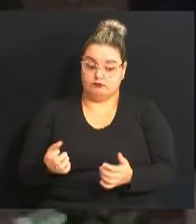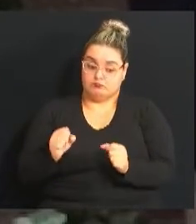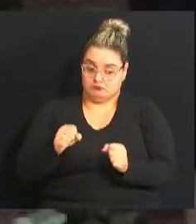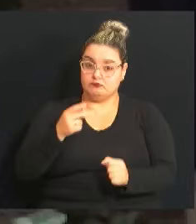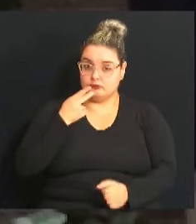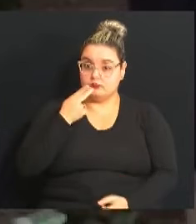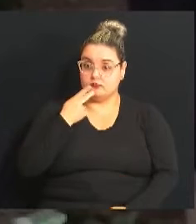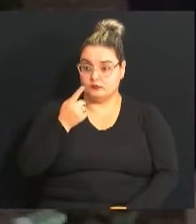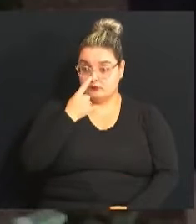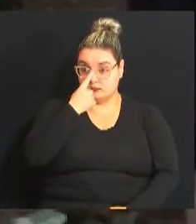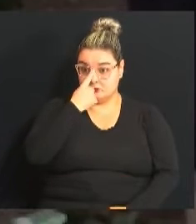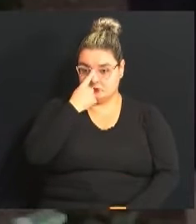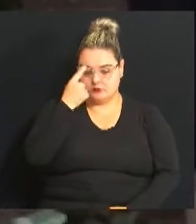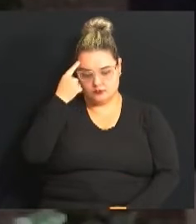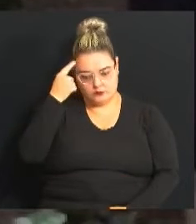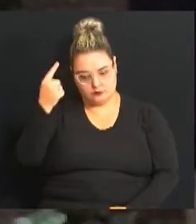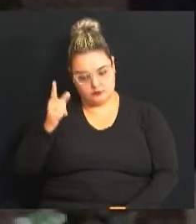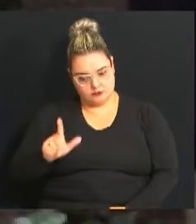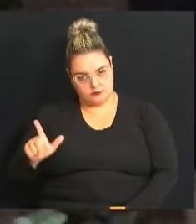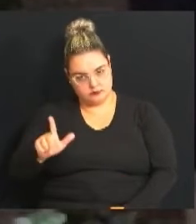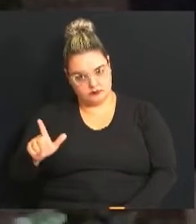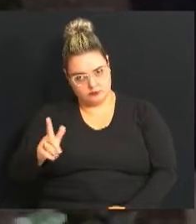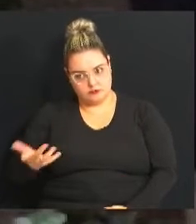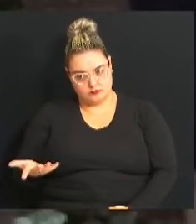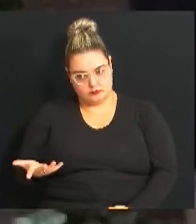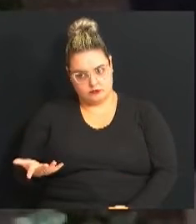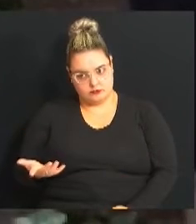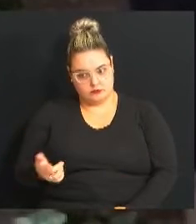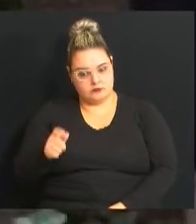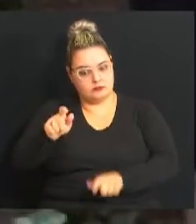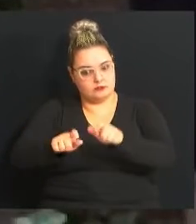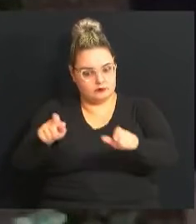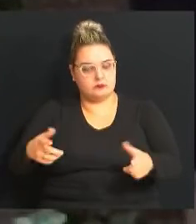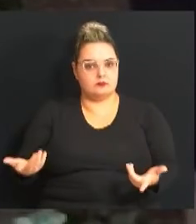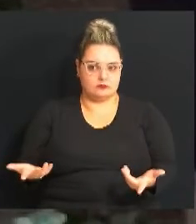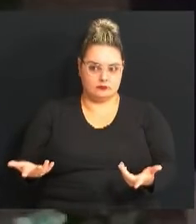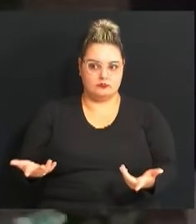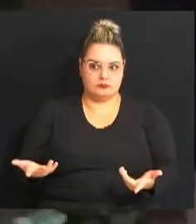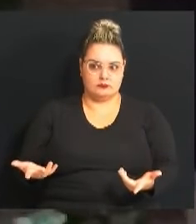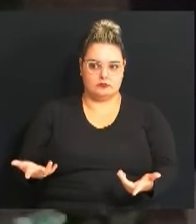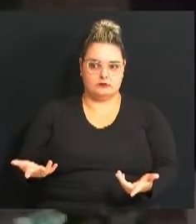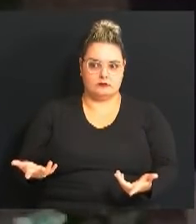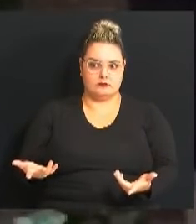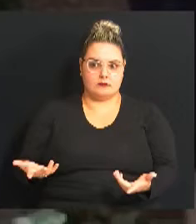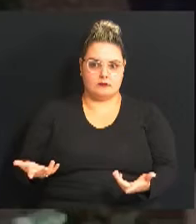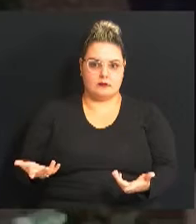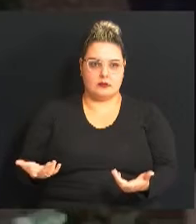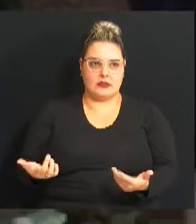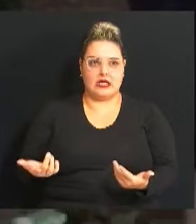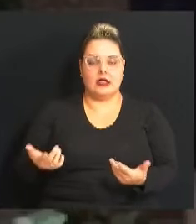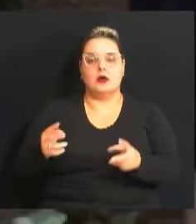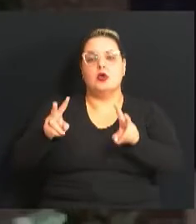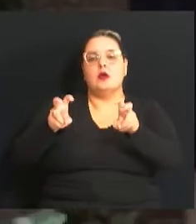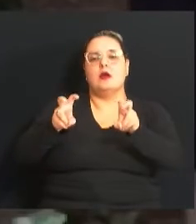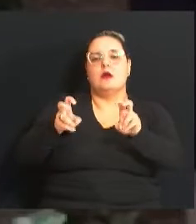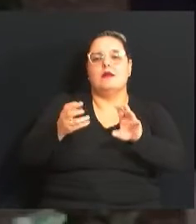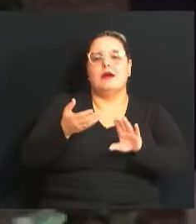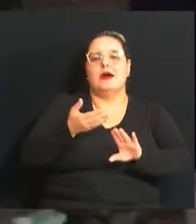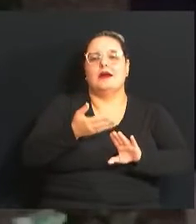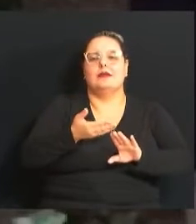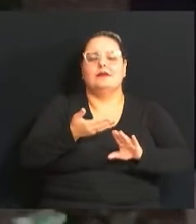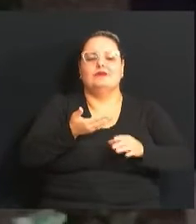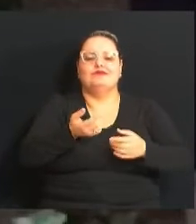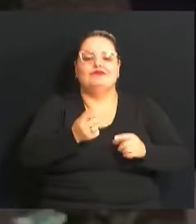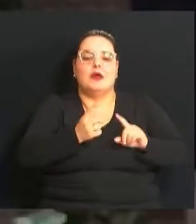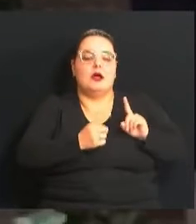pensando num pensamento lógico, que essa pessoa vai, como a gente fala, ficar para trás. Ela vai perder a